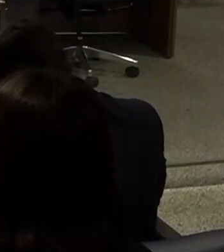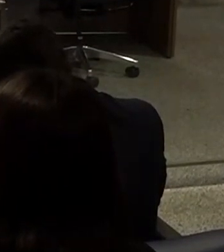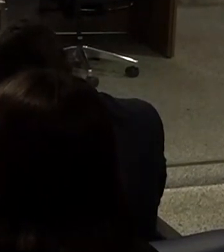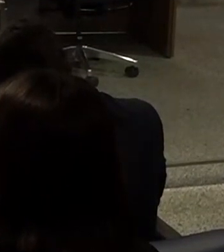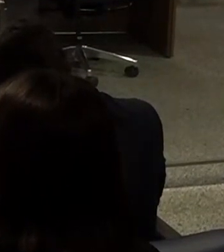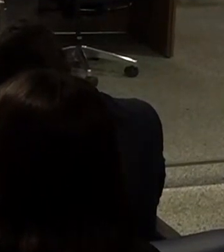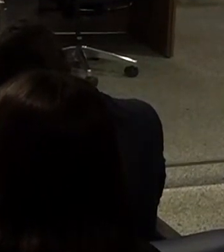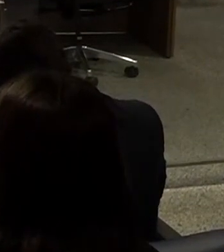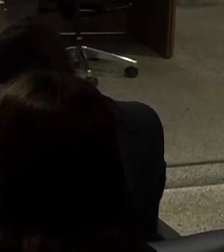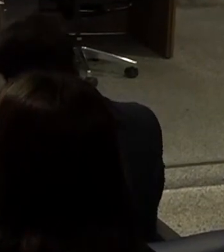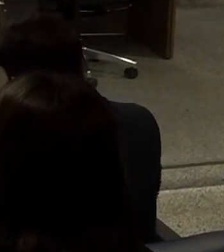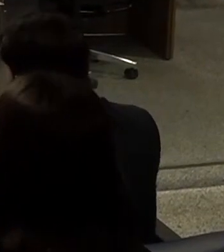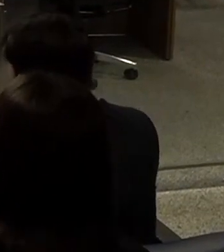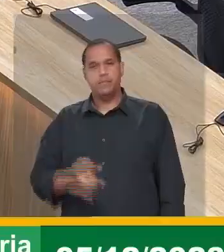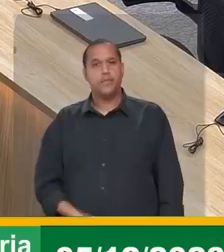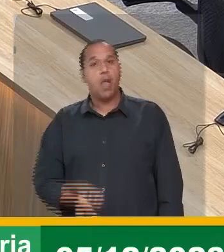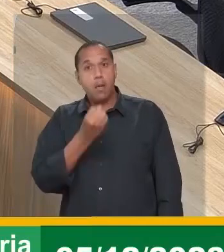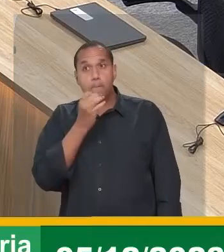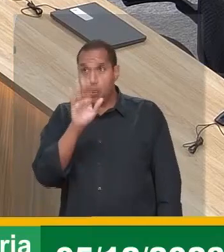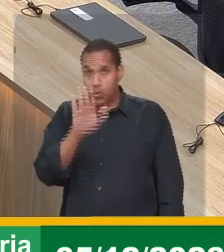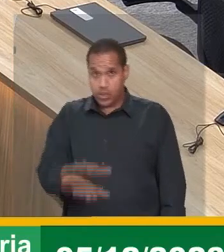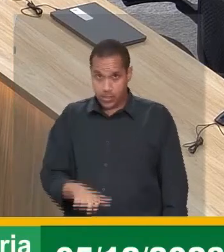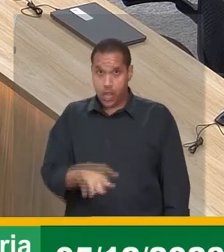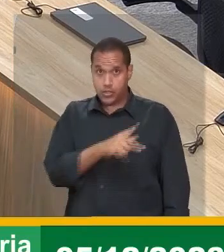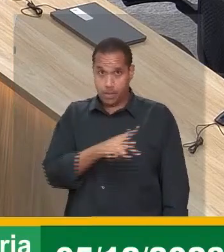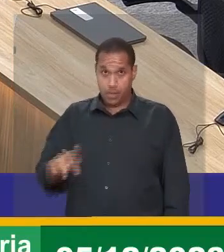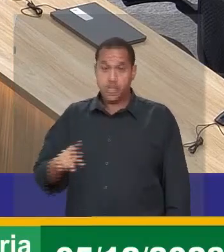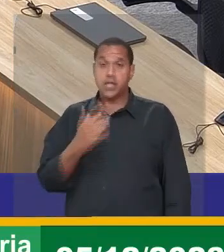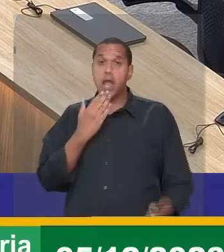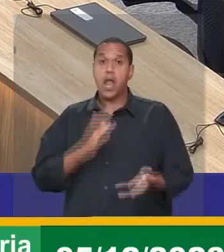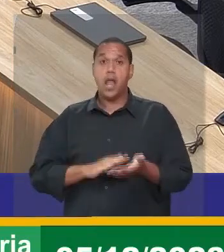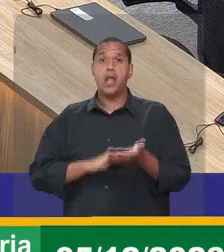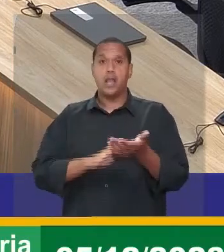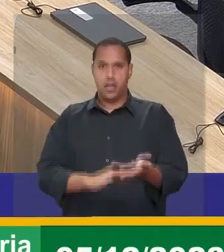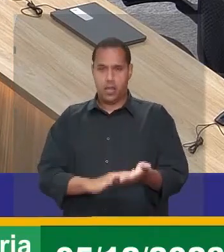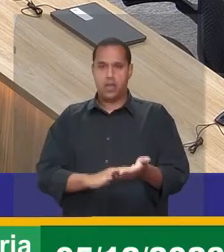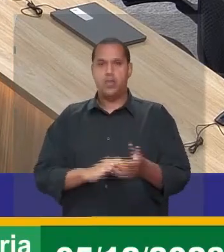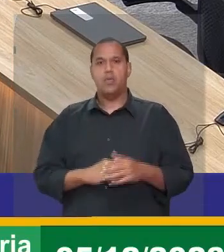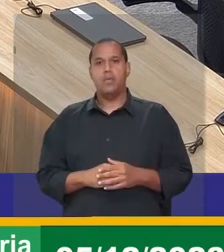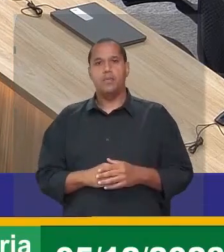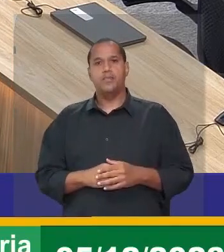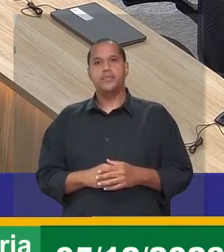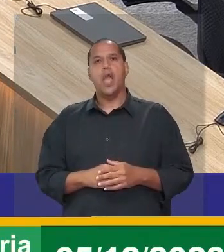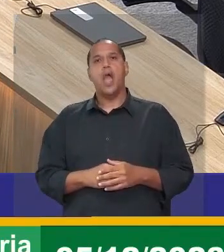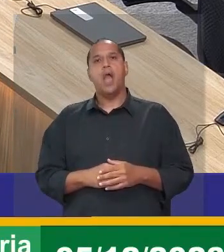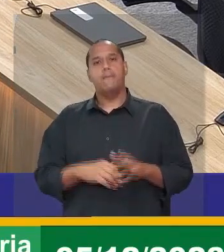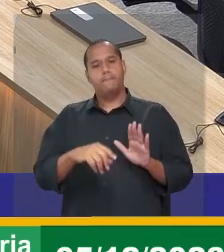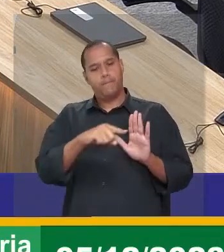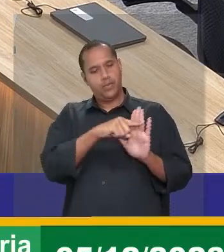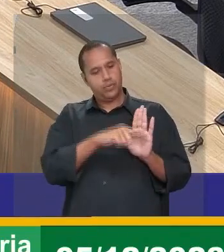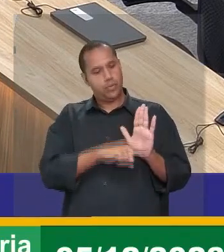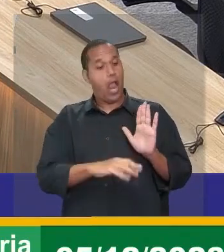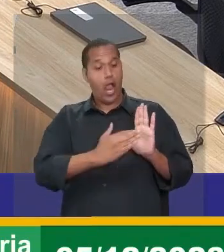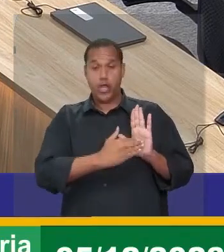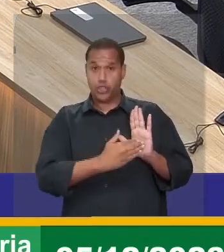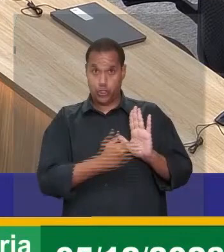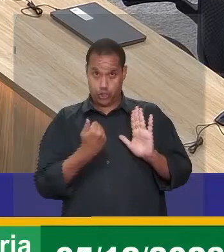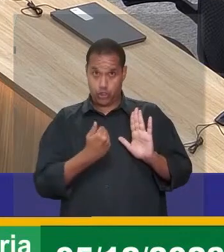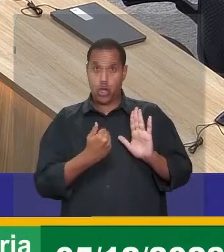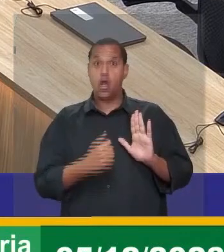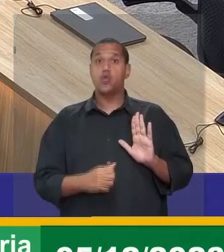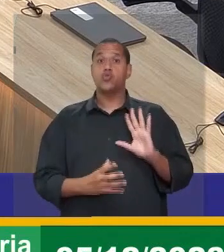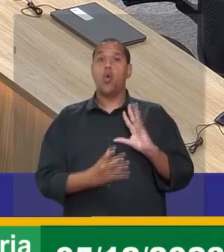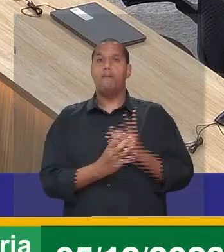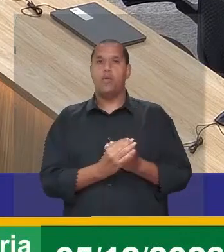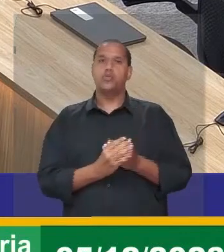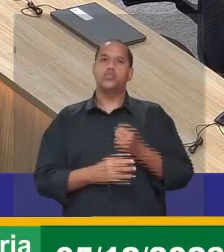forma presencial. Durante a apresentação de matérias, o deputado Amauri Ribeiro propôs,